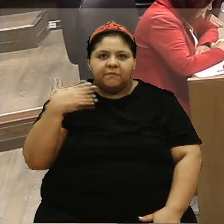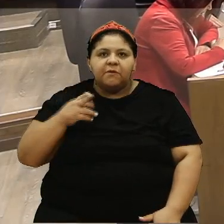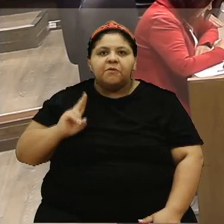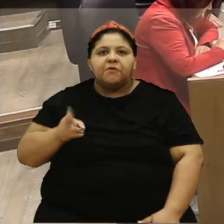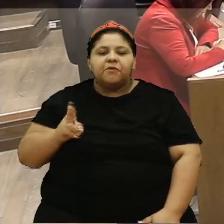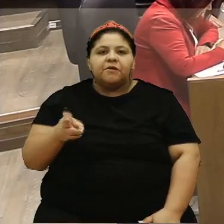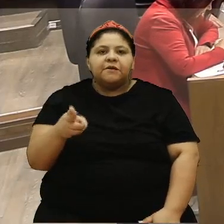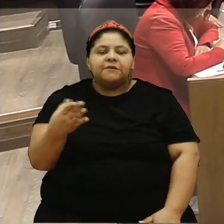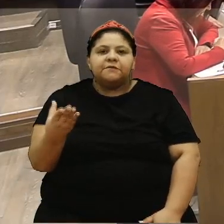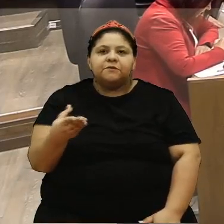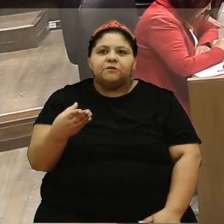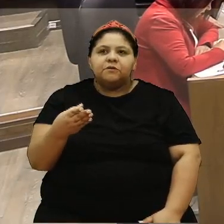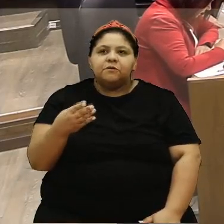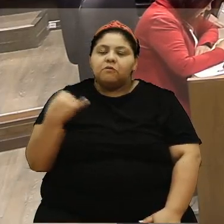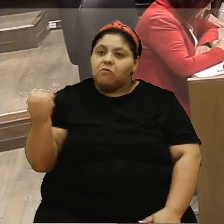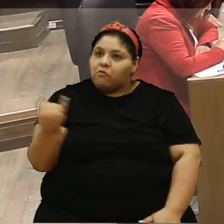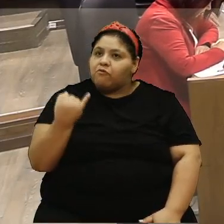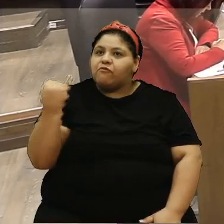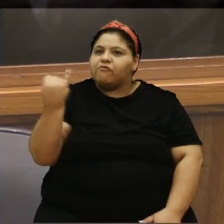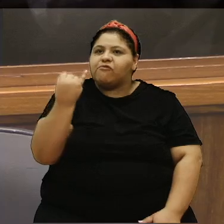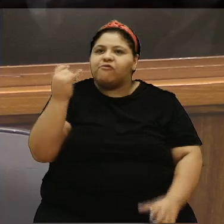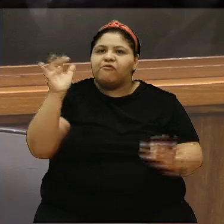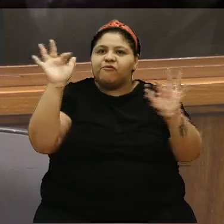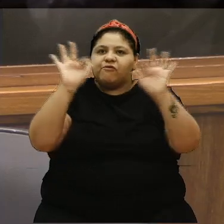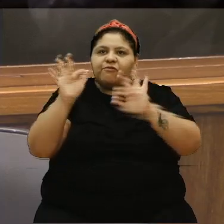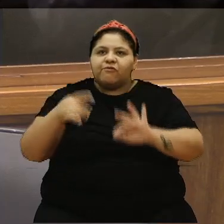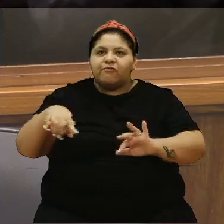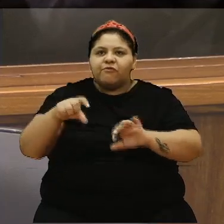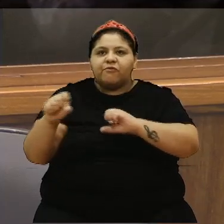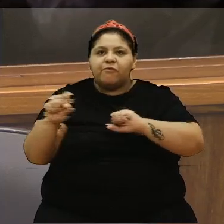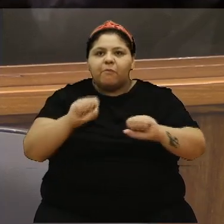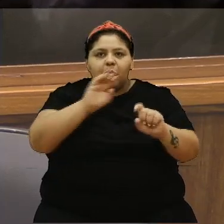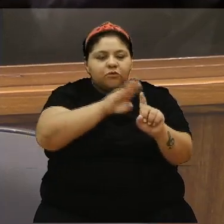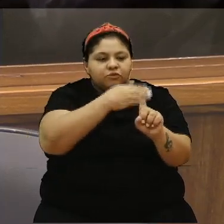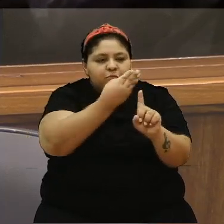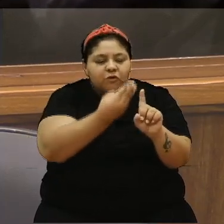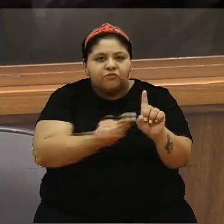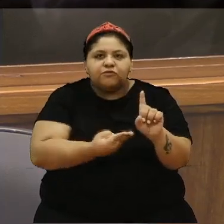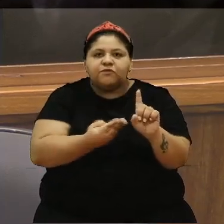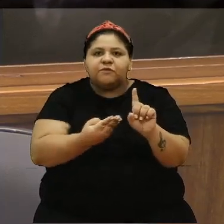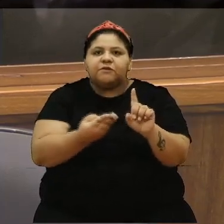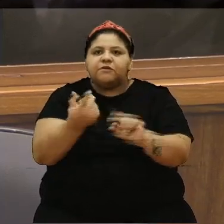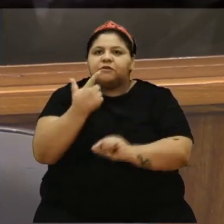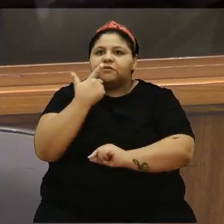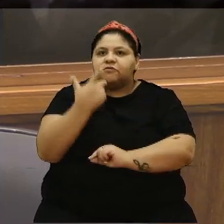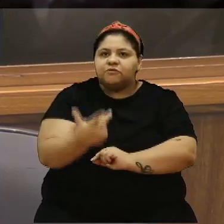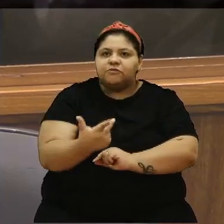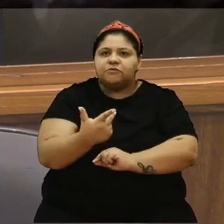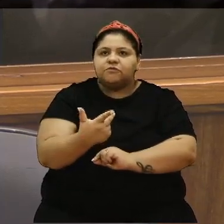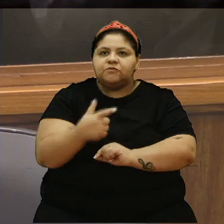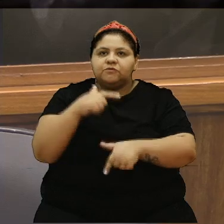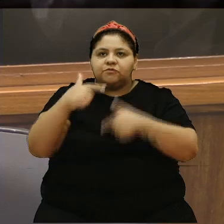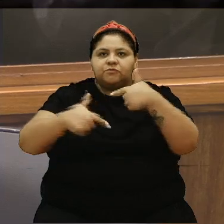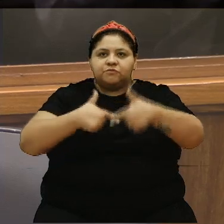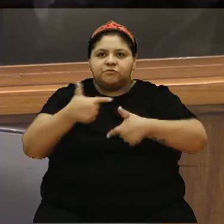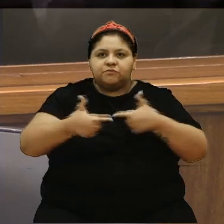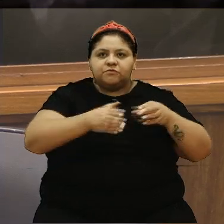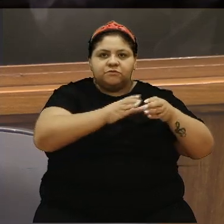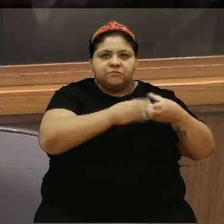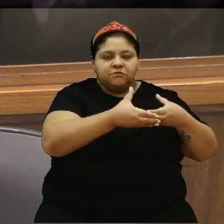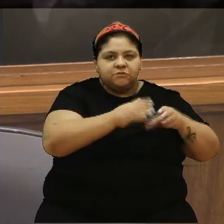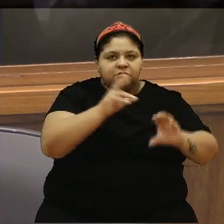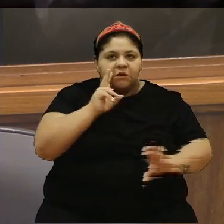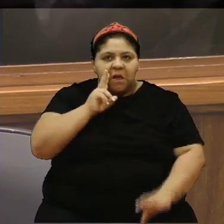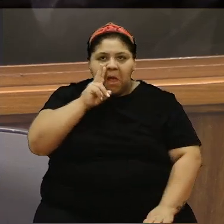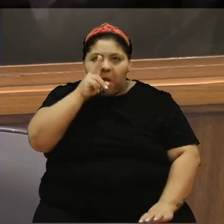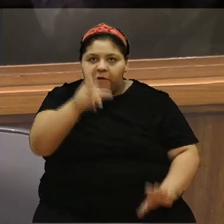sempre muito oportuno, muito feliz quando a gente pode homenagear, quando a gente pode falar de um serviço de convivência e